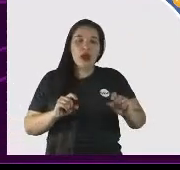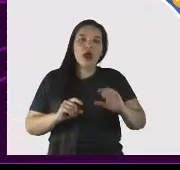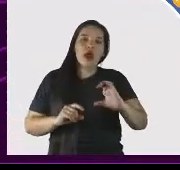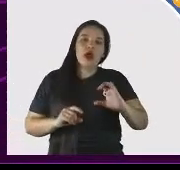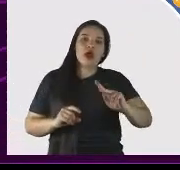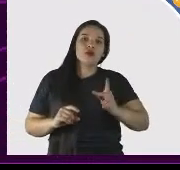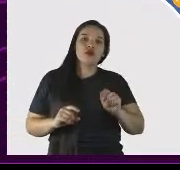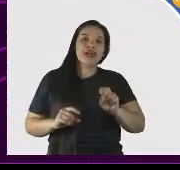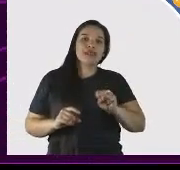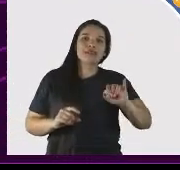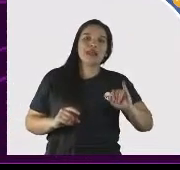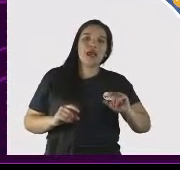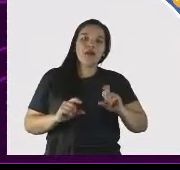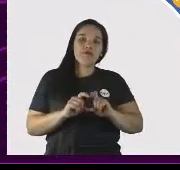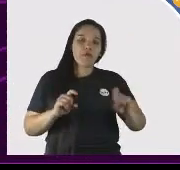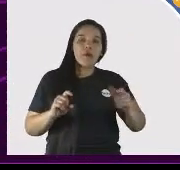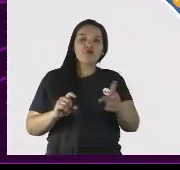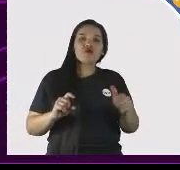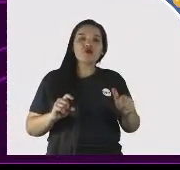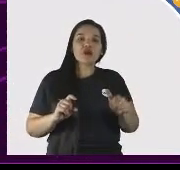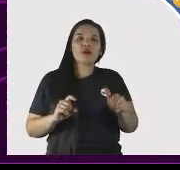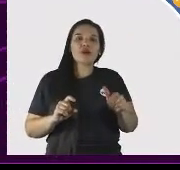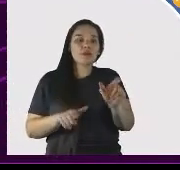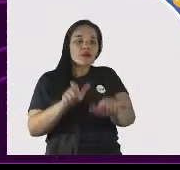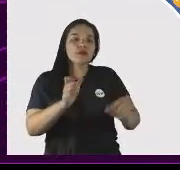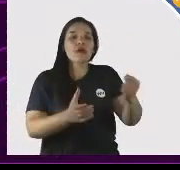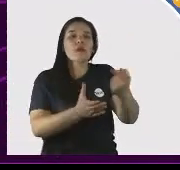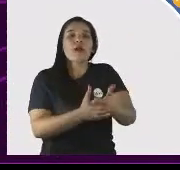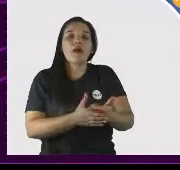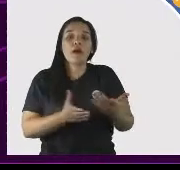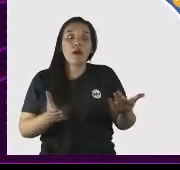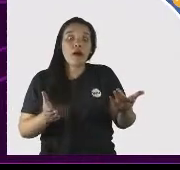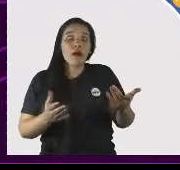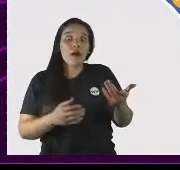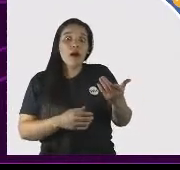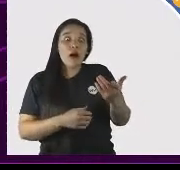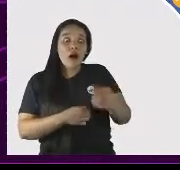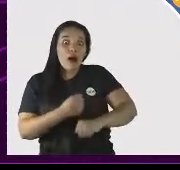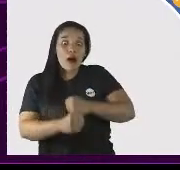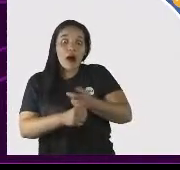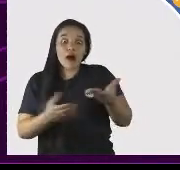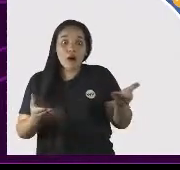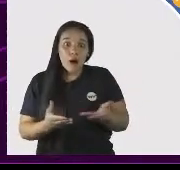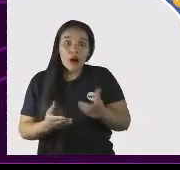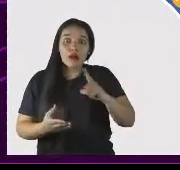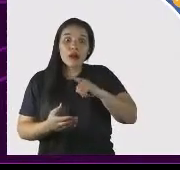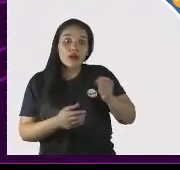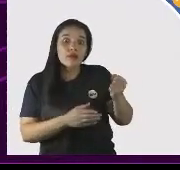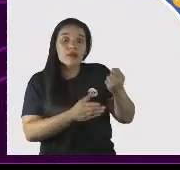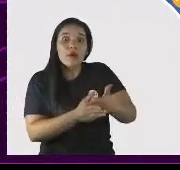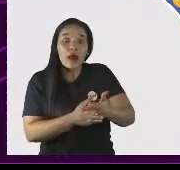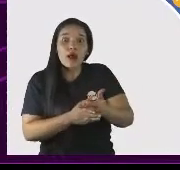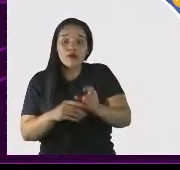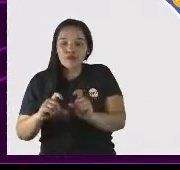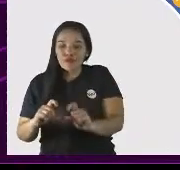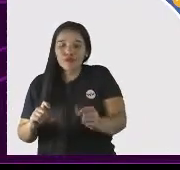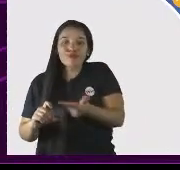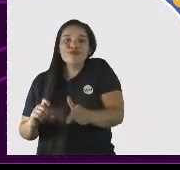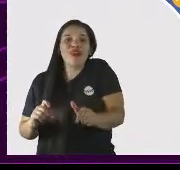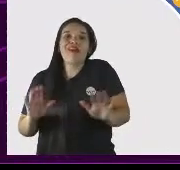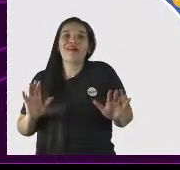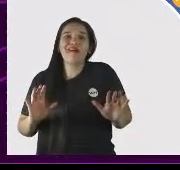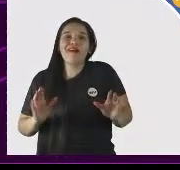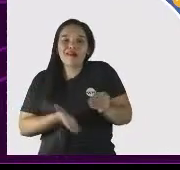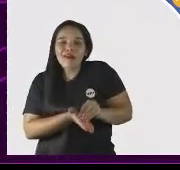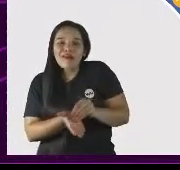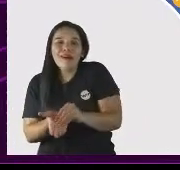nós temos klien e tem esse desafio aí do componente que eu acho que faz